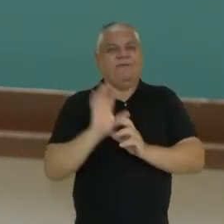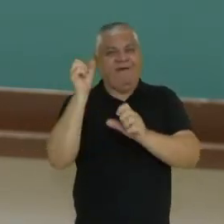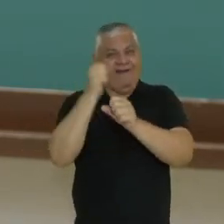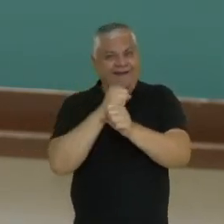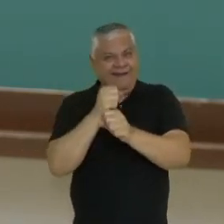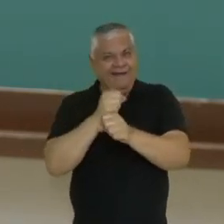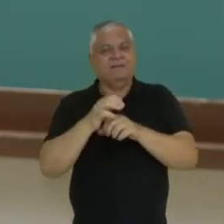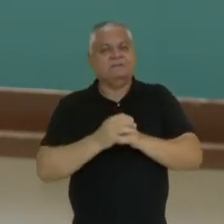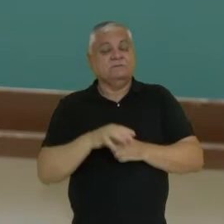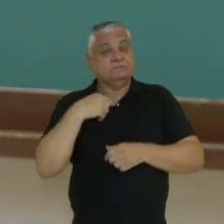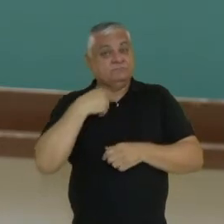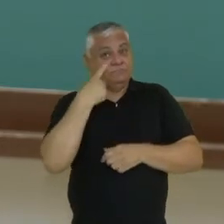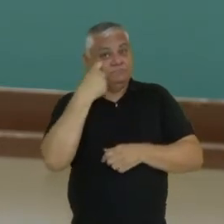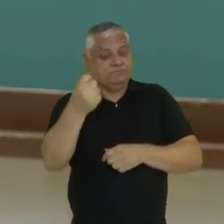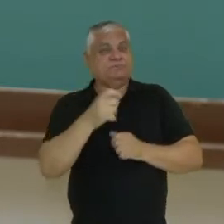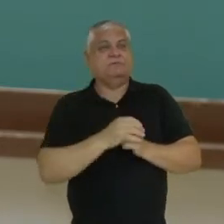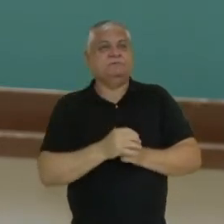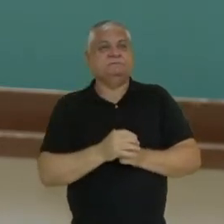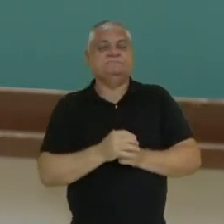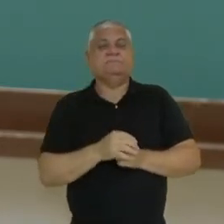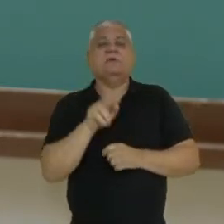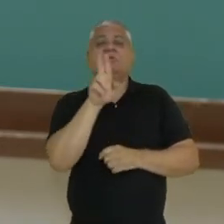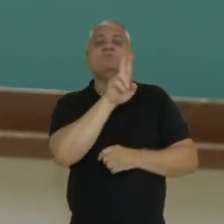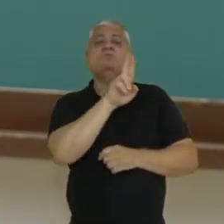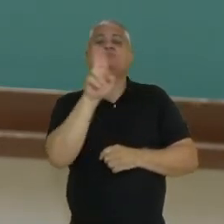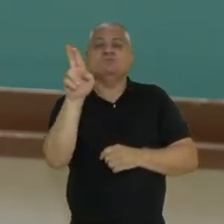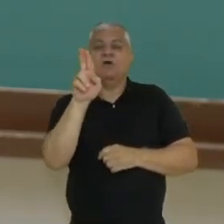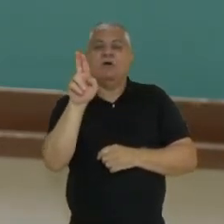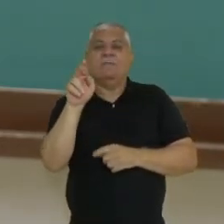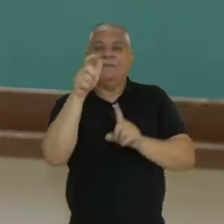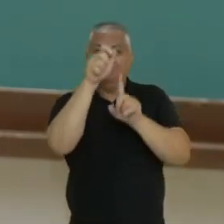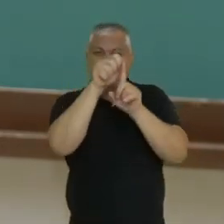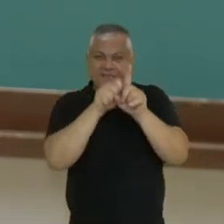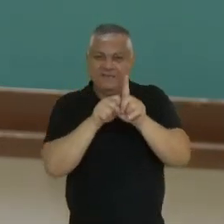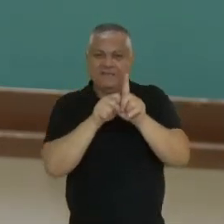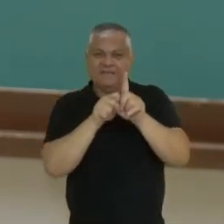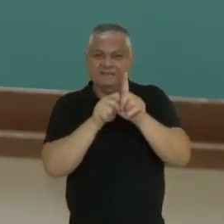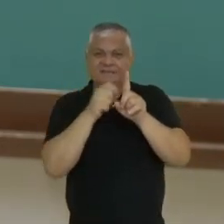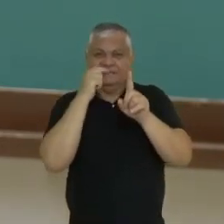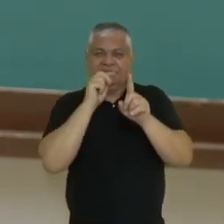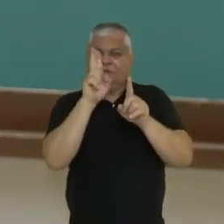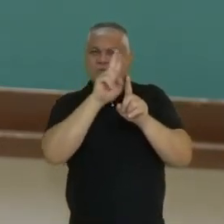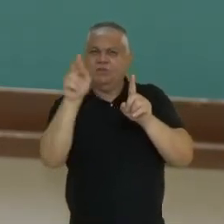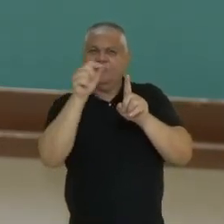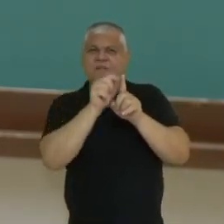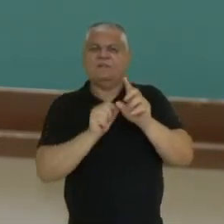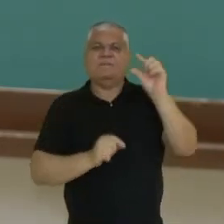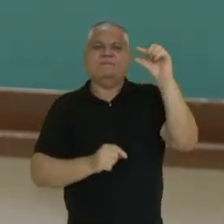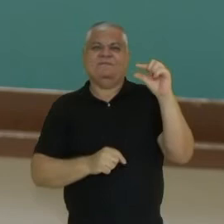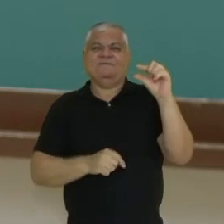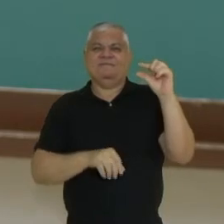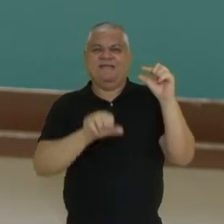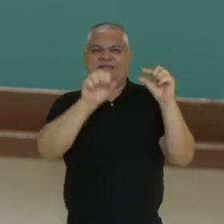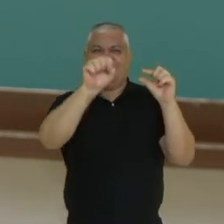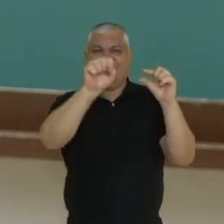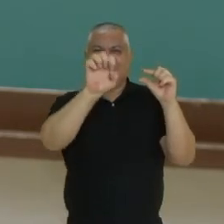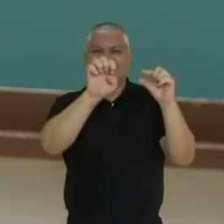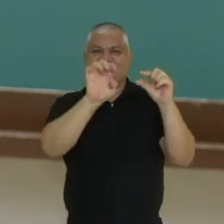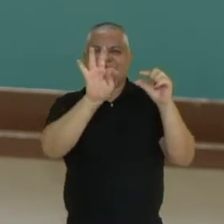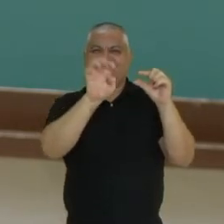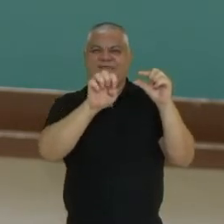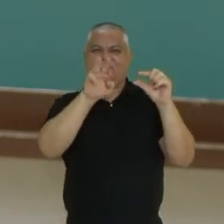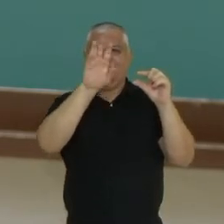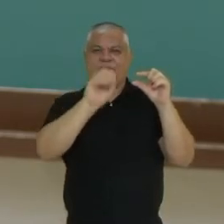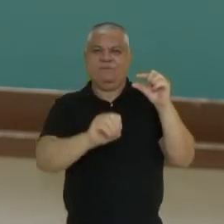a atenção porque o nome do mês, como está no meio da frase, é sempre com letra minúscula. E muitas